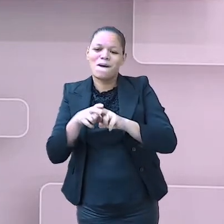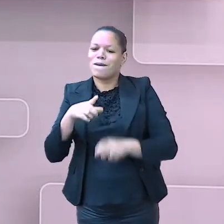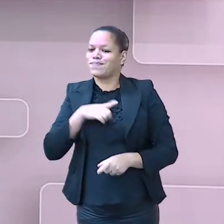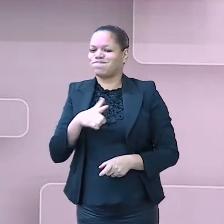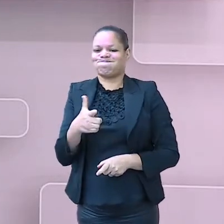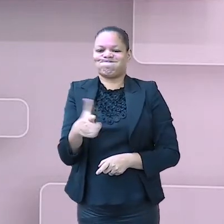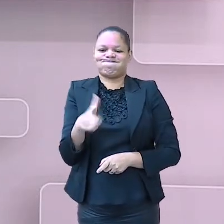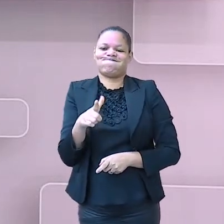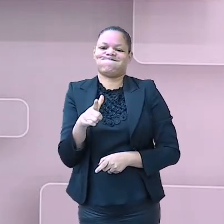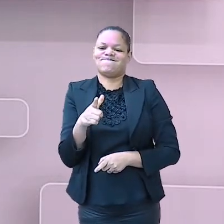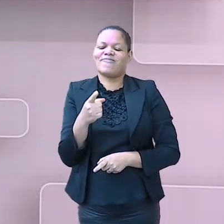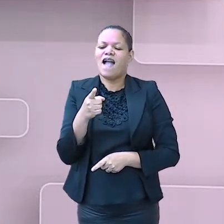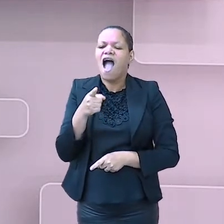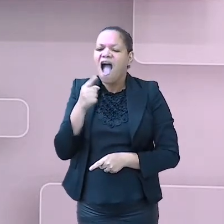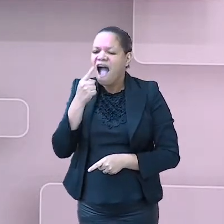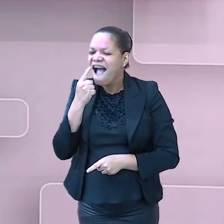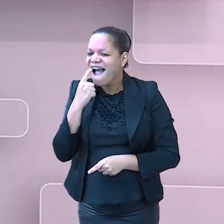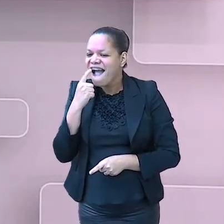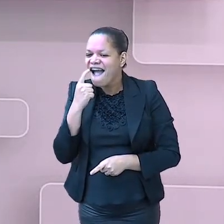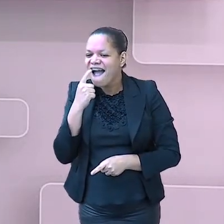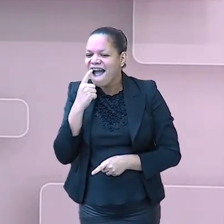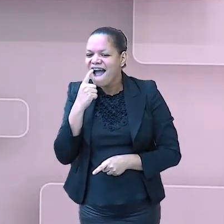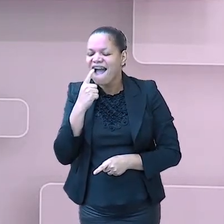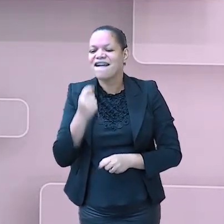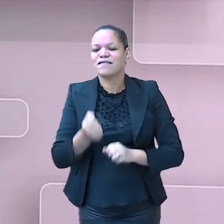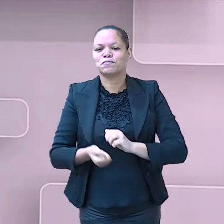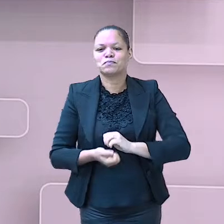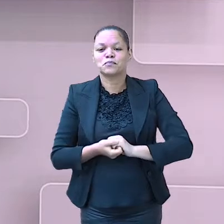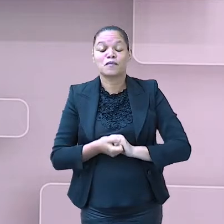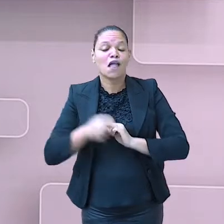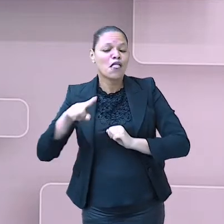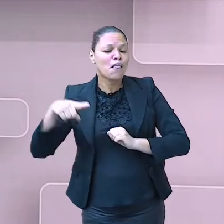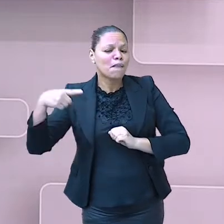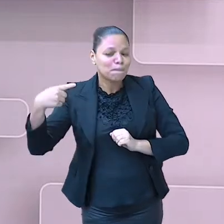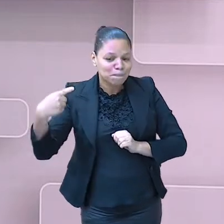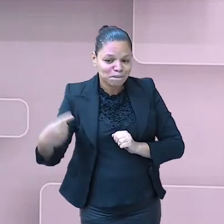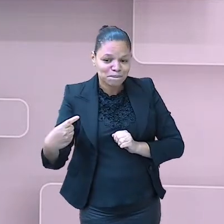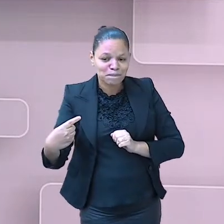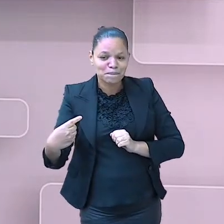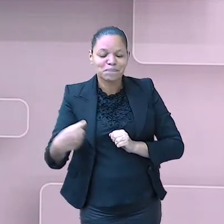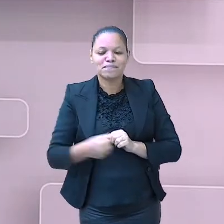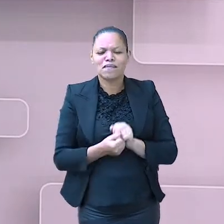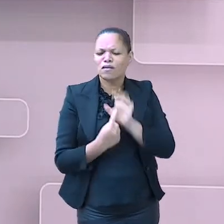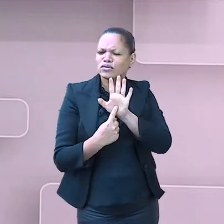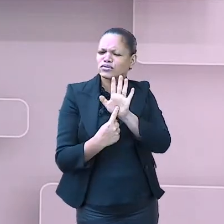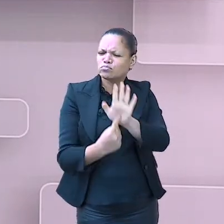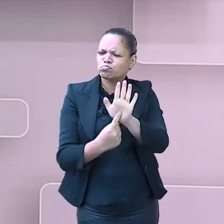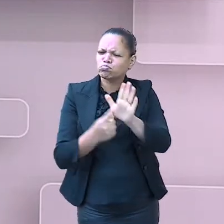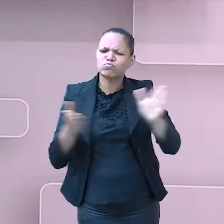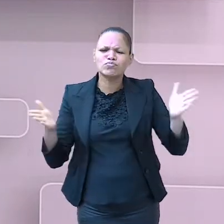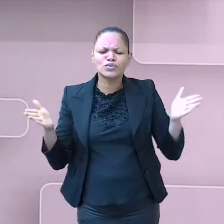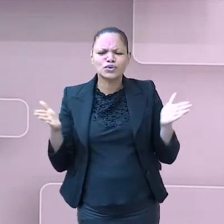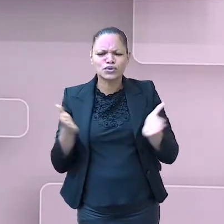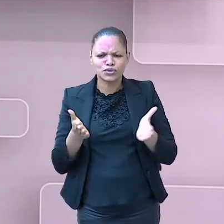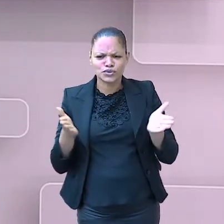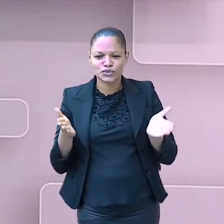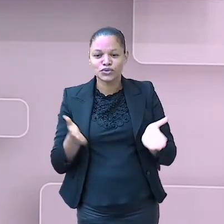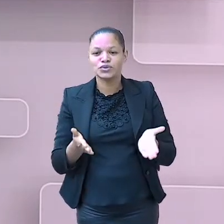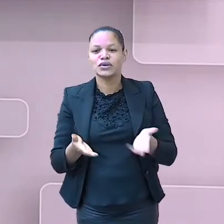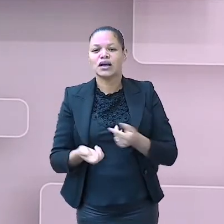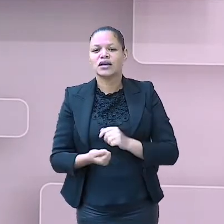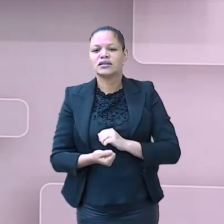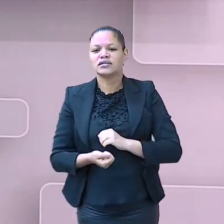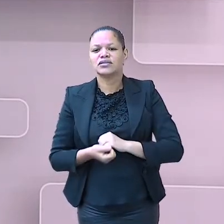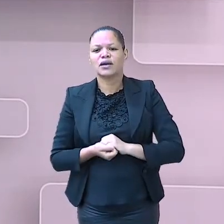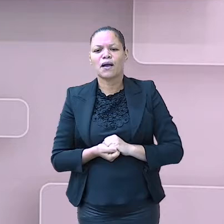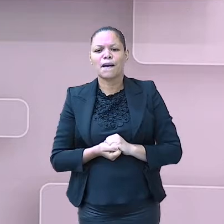com o dente. E depois de todo esse processo, né, o que foi aproveitado vai para outros locais